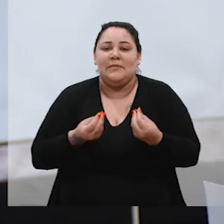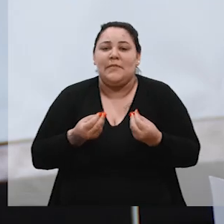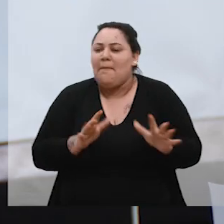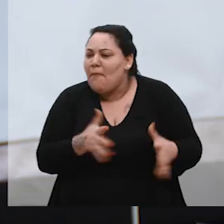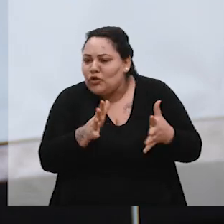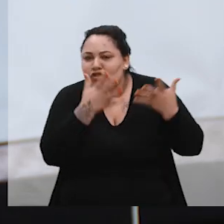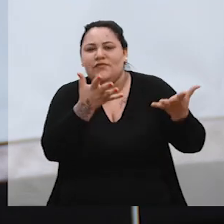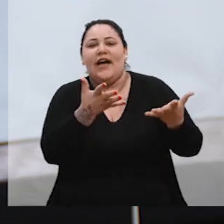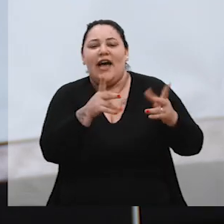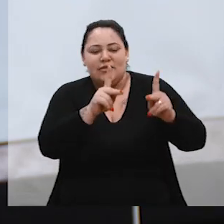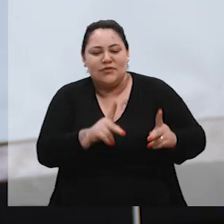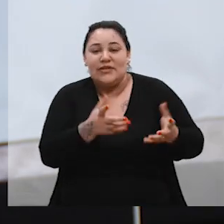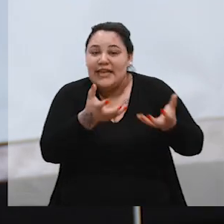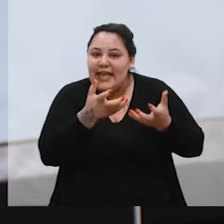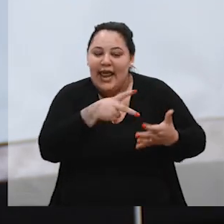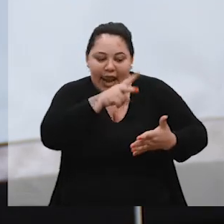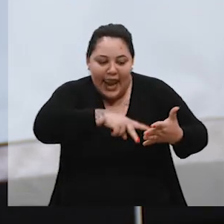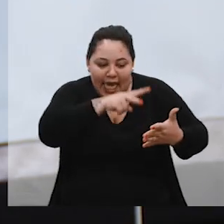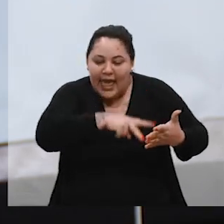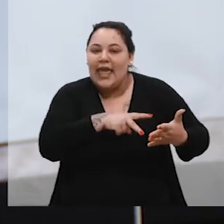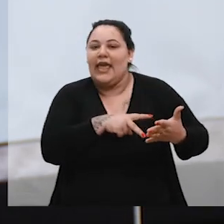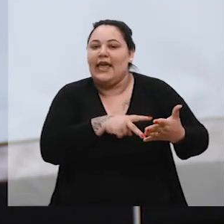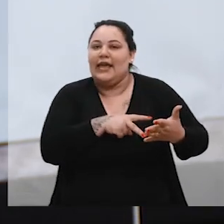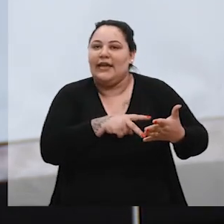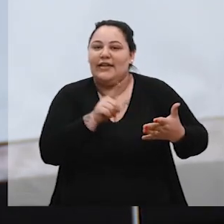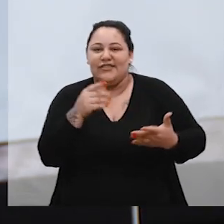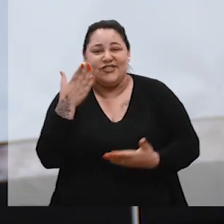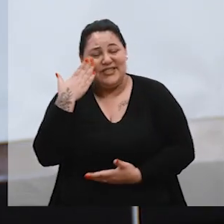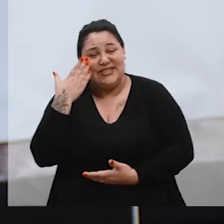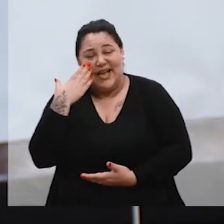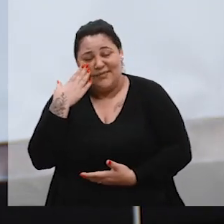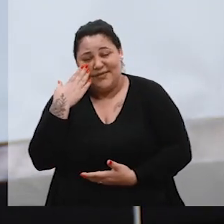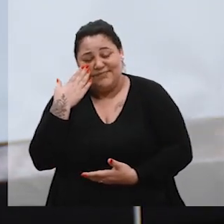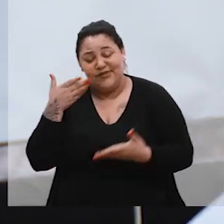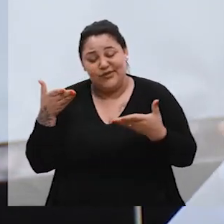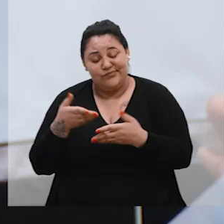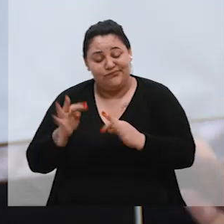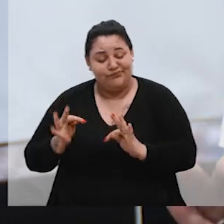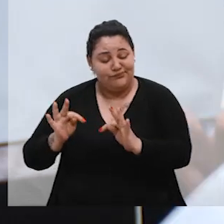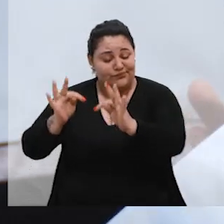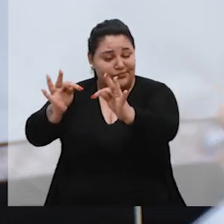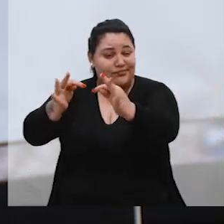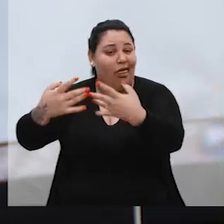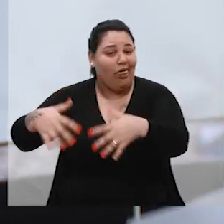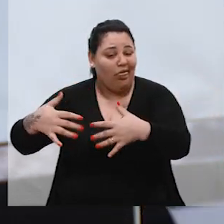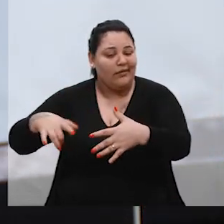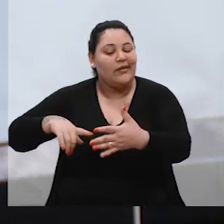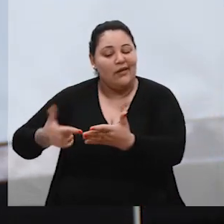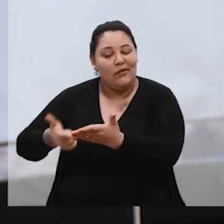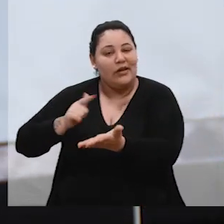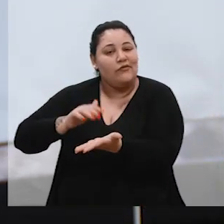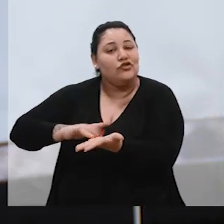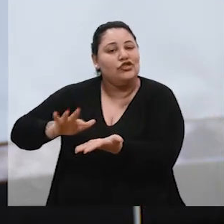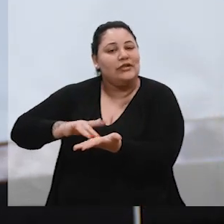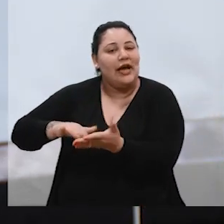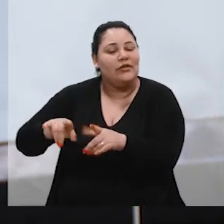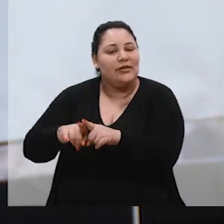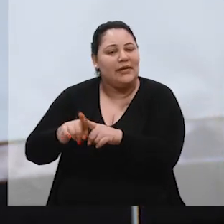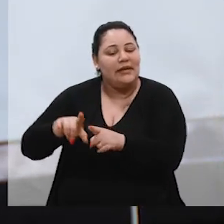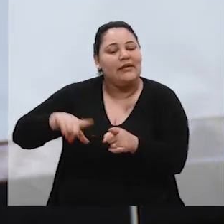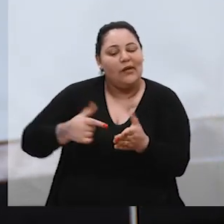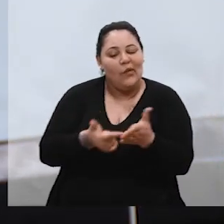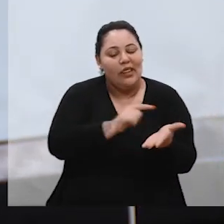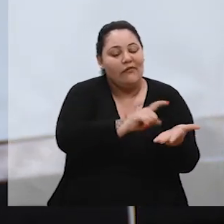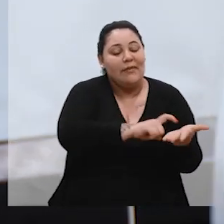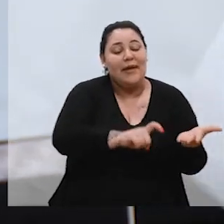novos leitores, na medida em que a gente sabe que a oferta tecnológica, né, tem o livro digital, tem o livro impresso, mas a